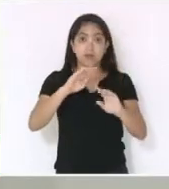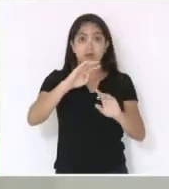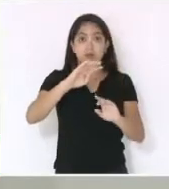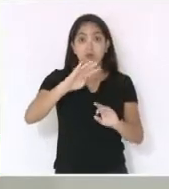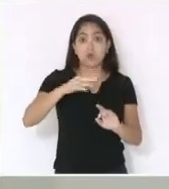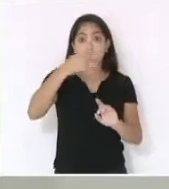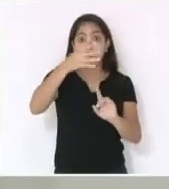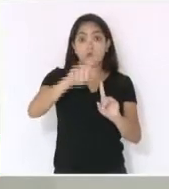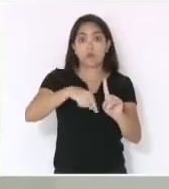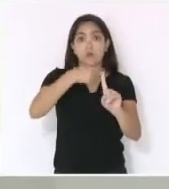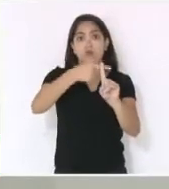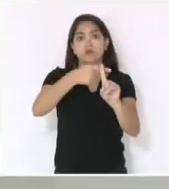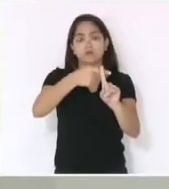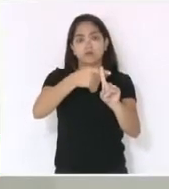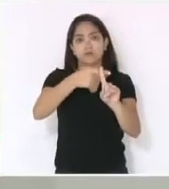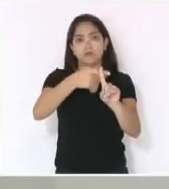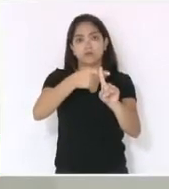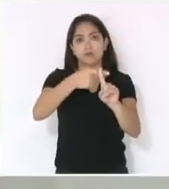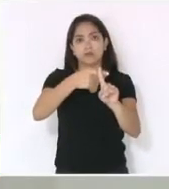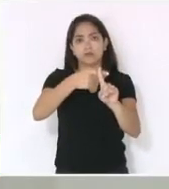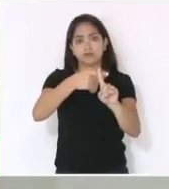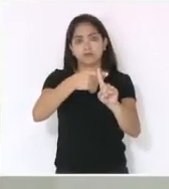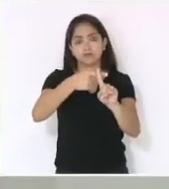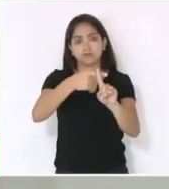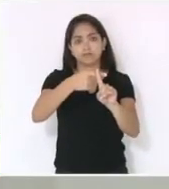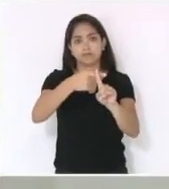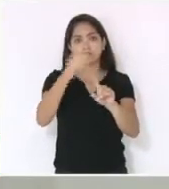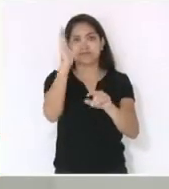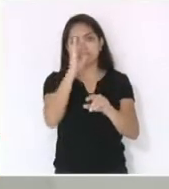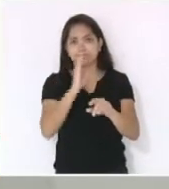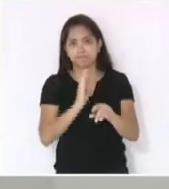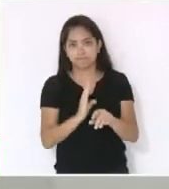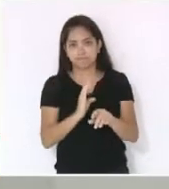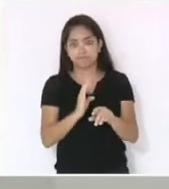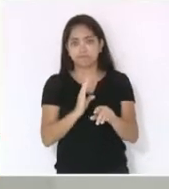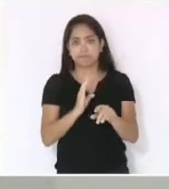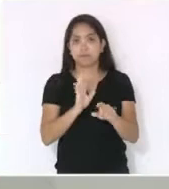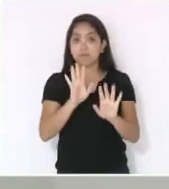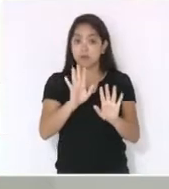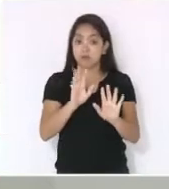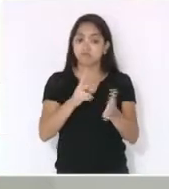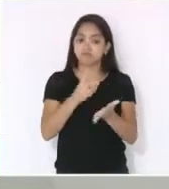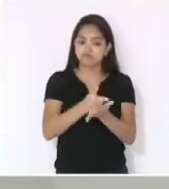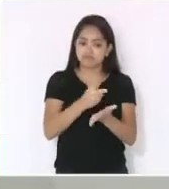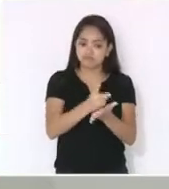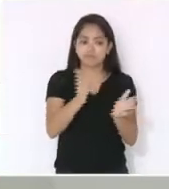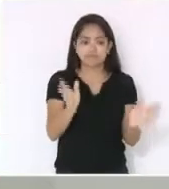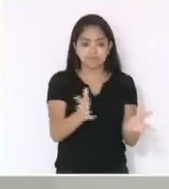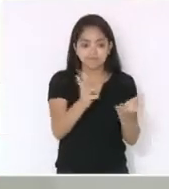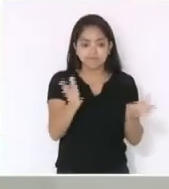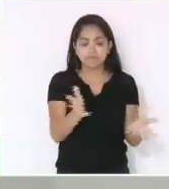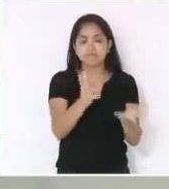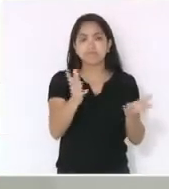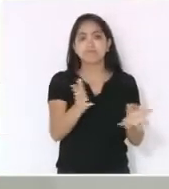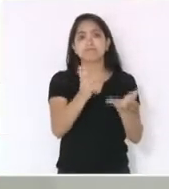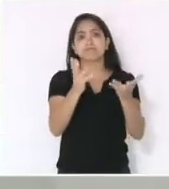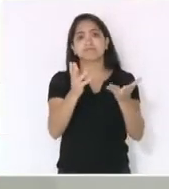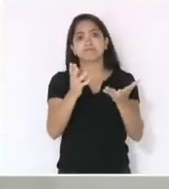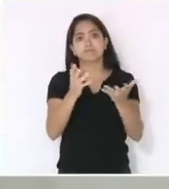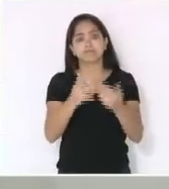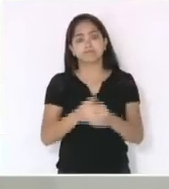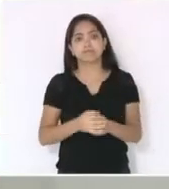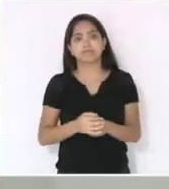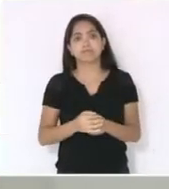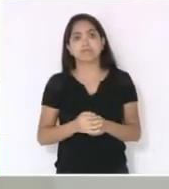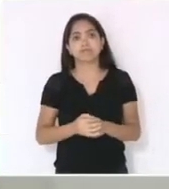que a média brasileira de crescimento, nós precisamos continuar promovendo estas políticas